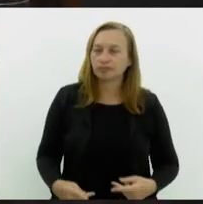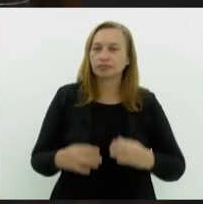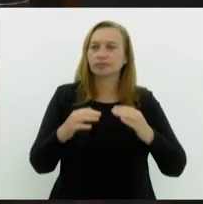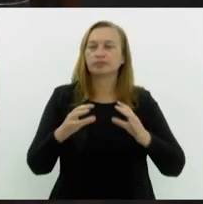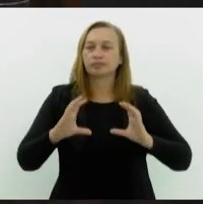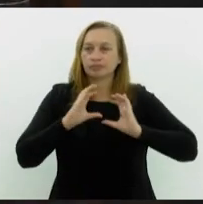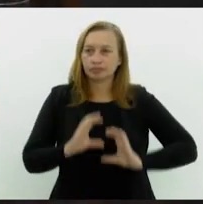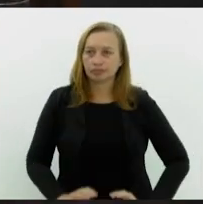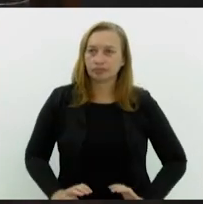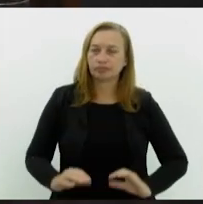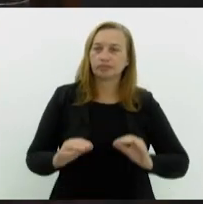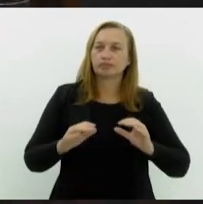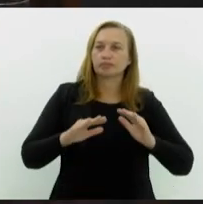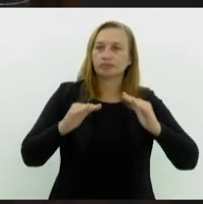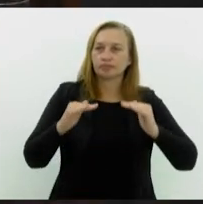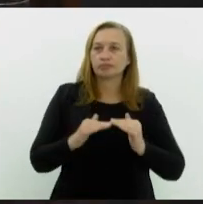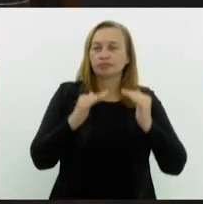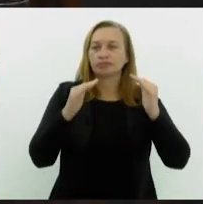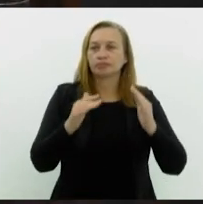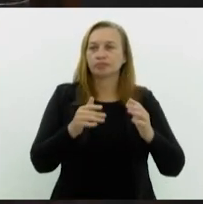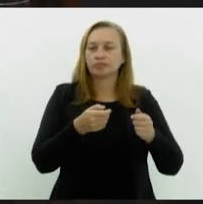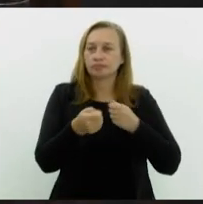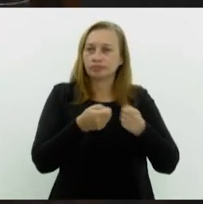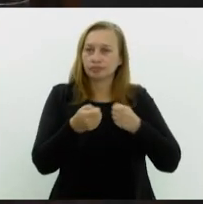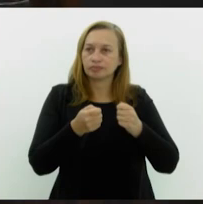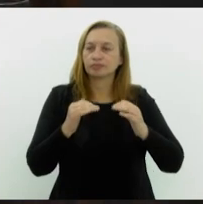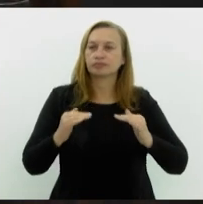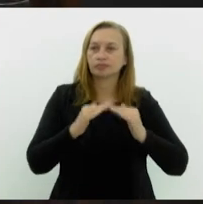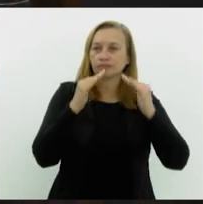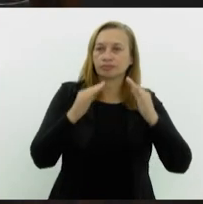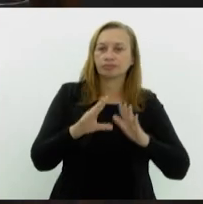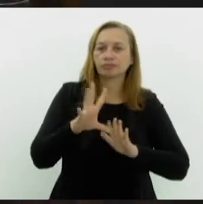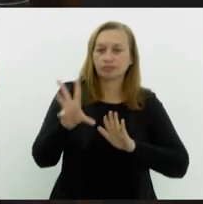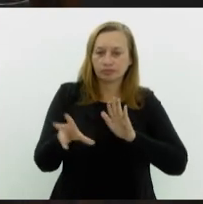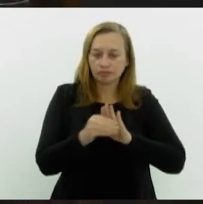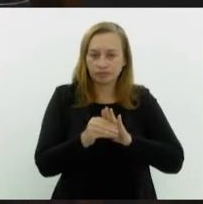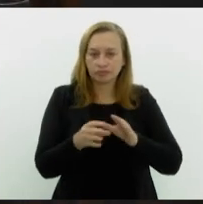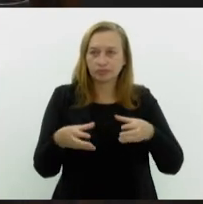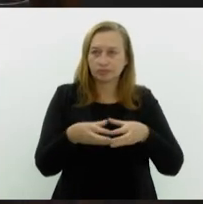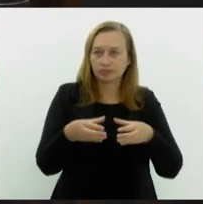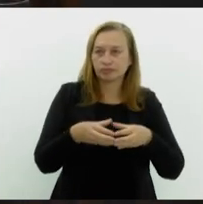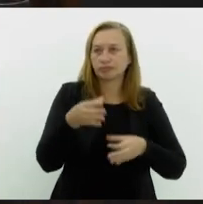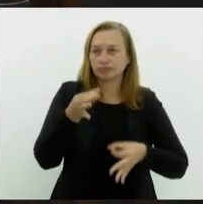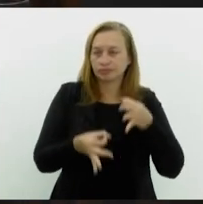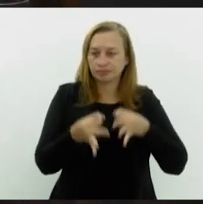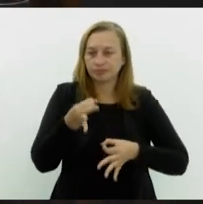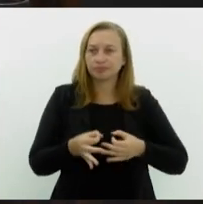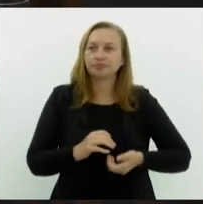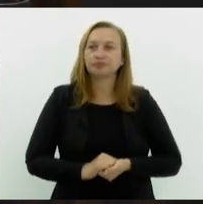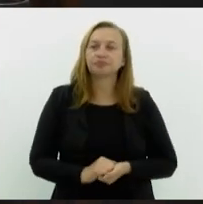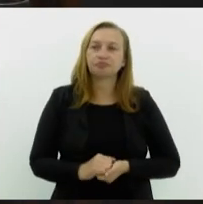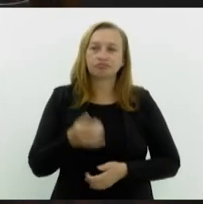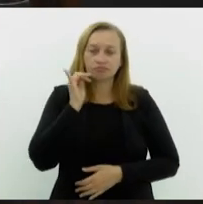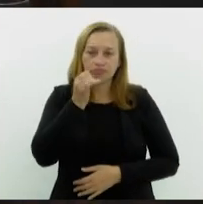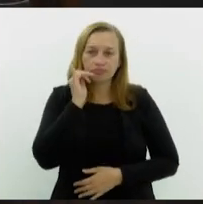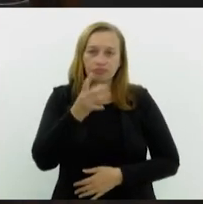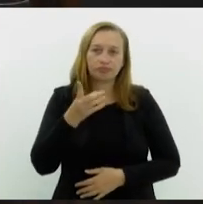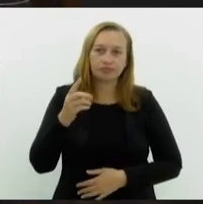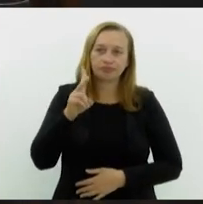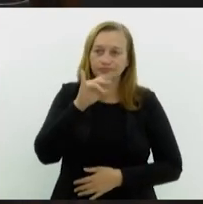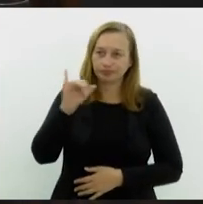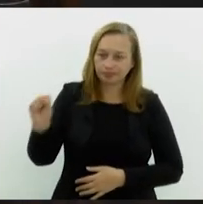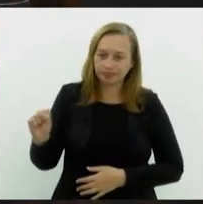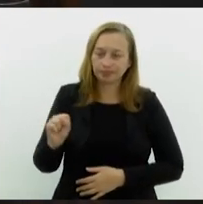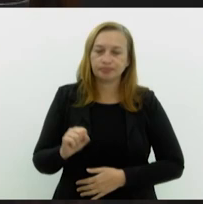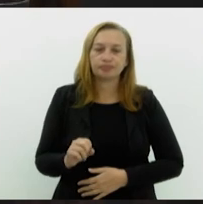orçamento de fiscalização financeira e controle favorável, com as emendas da Comissão de Constituição e Justiça. Relatores, deputado Vinícius